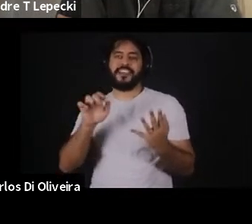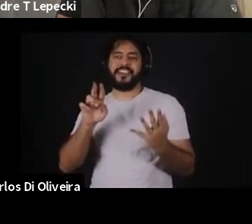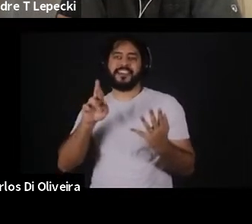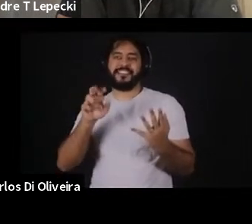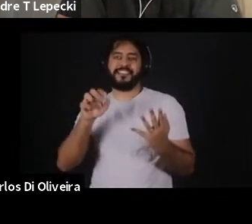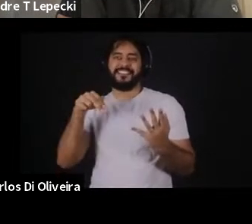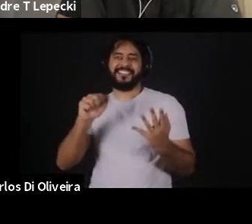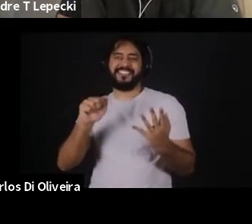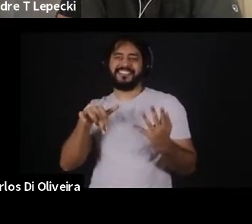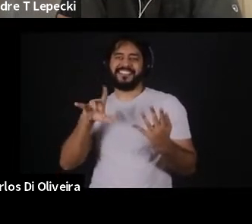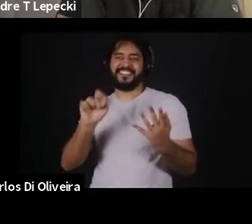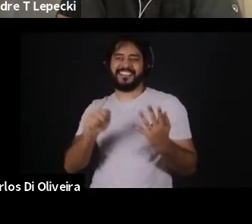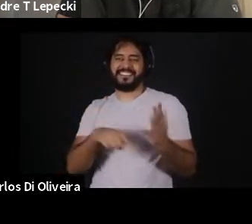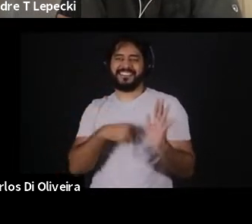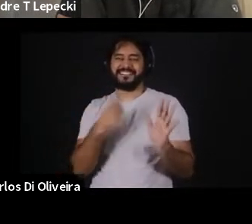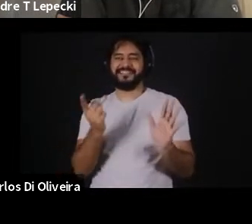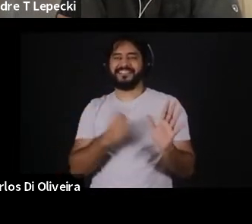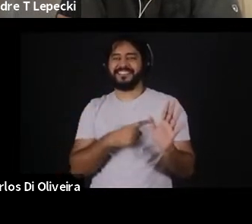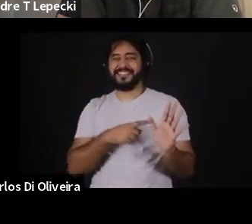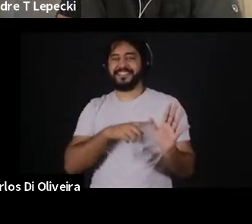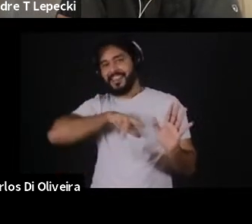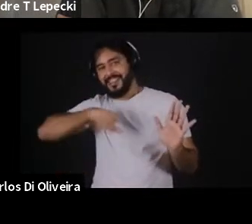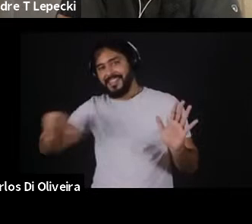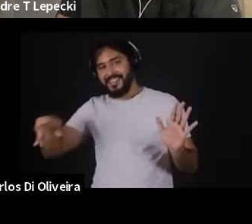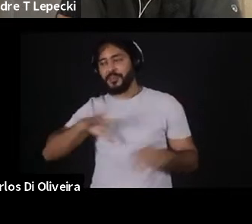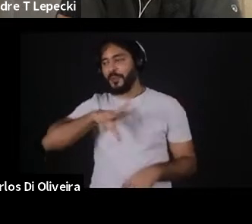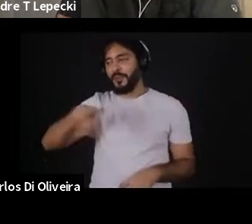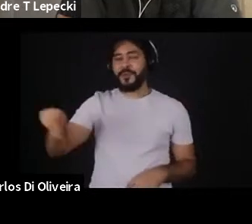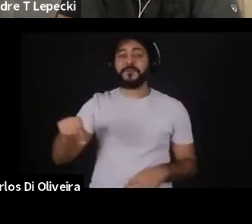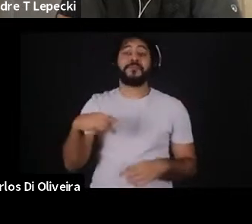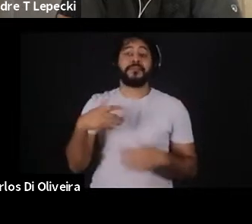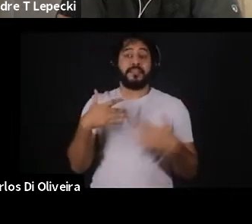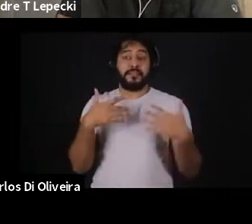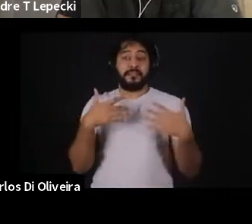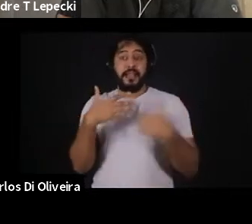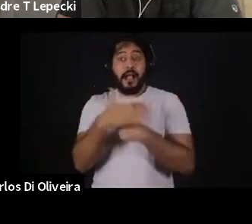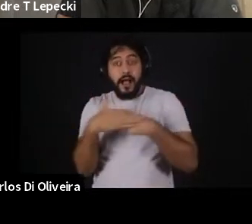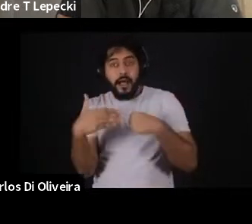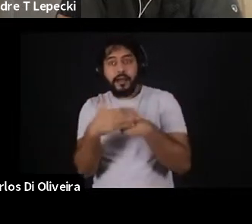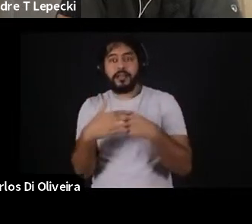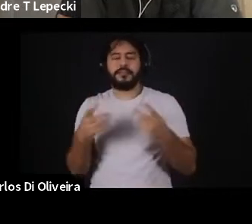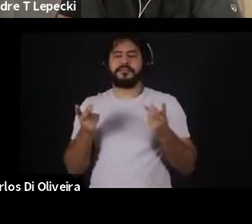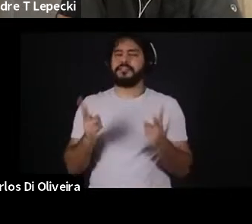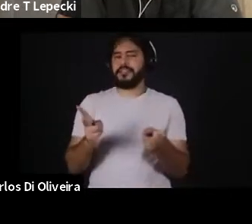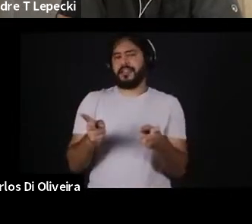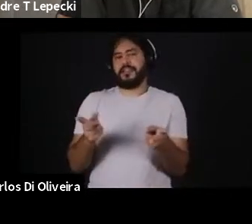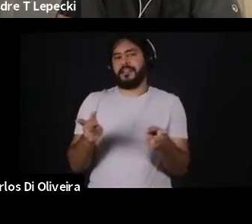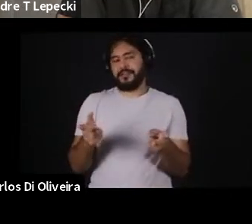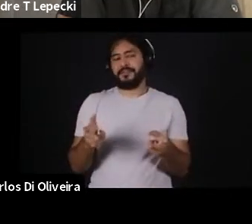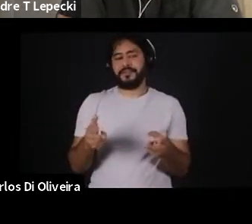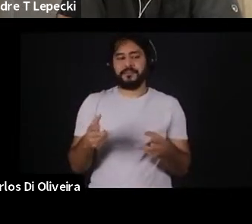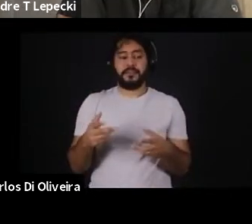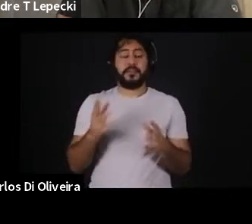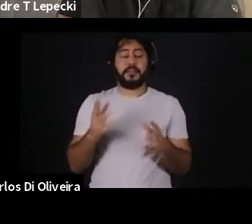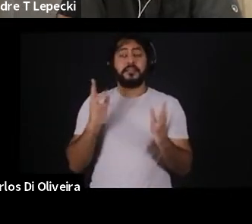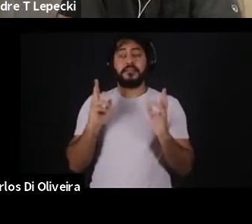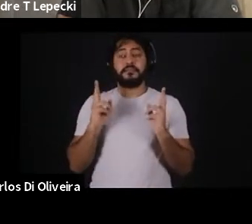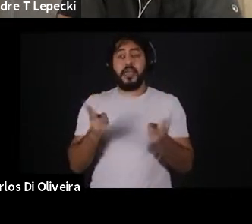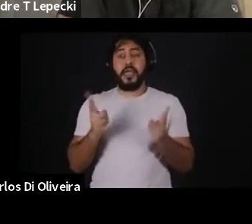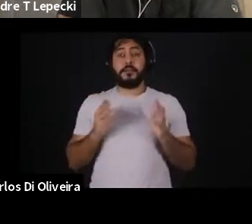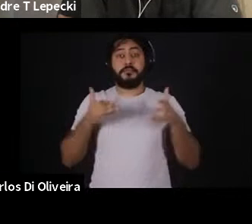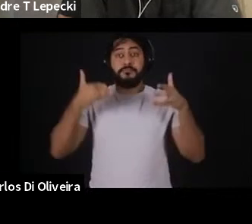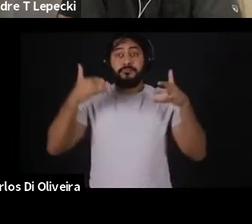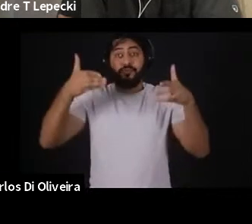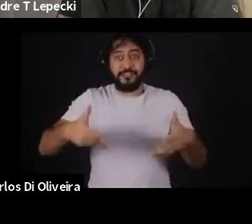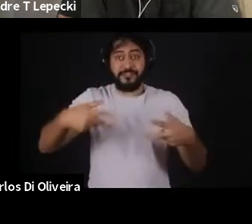Pelo carinho e pelo carinho sempre, toda vez que eu passo por esse episódio, é sempre muito carinhoso o contato com